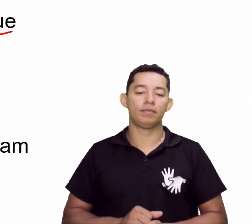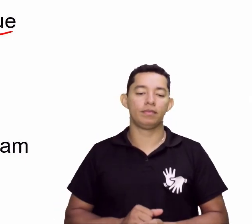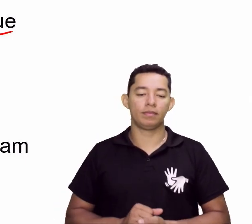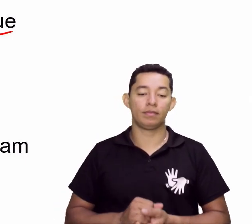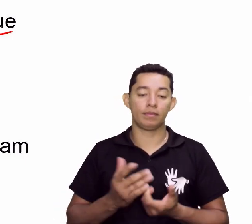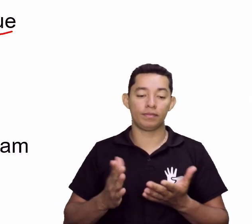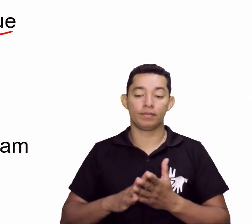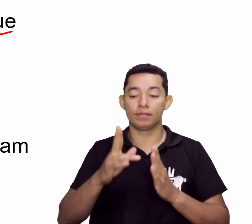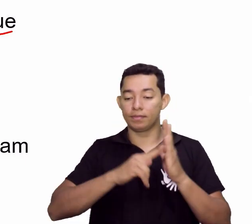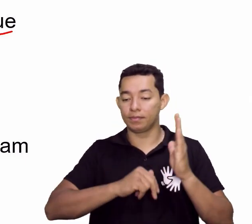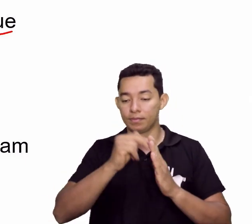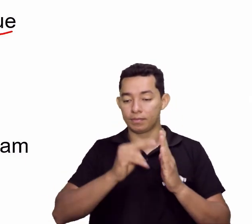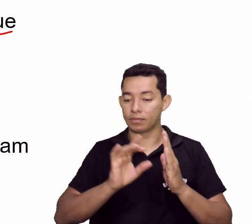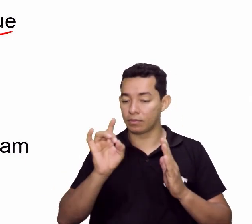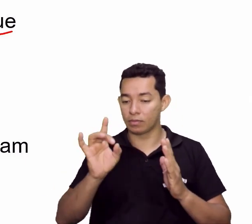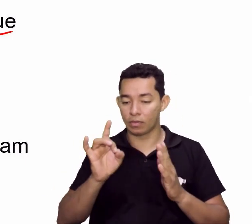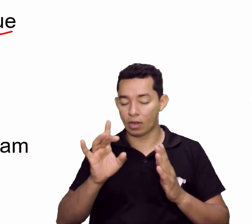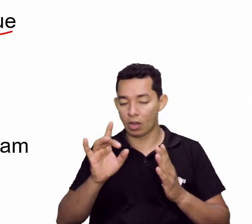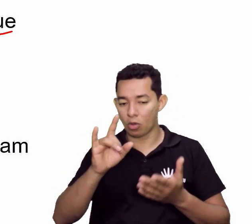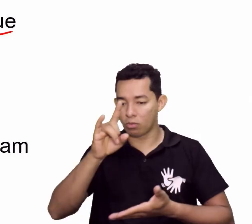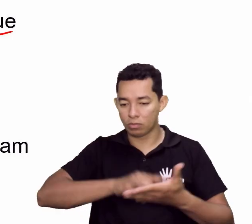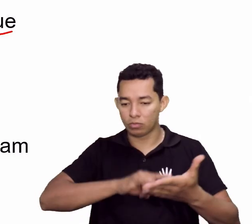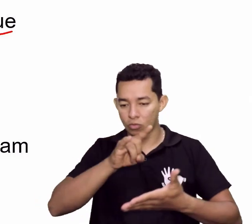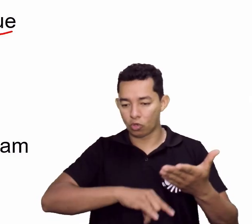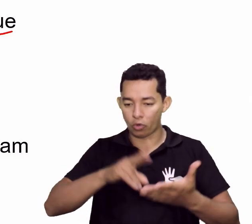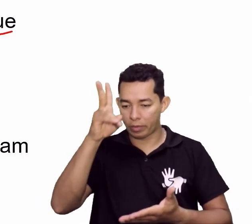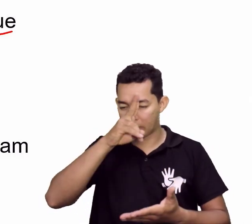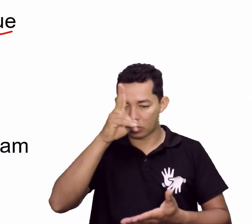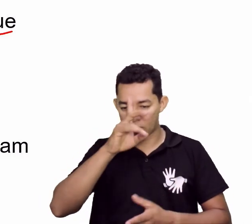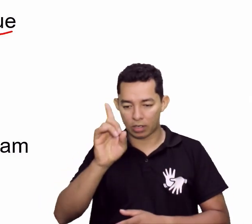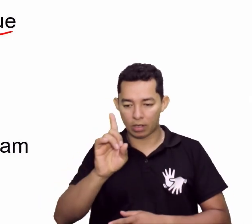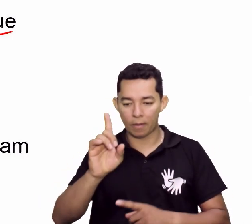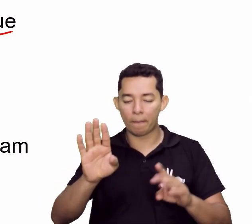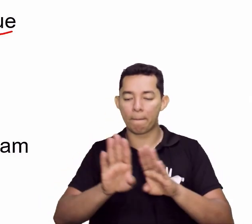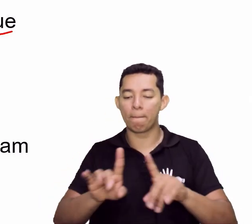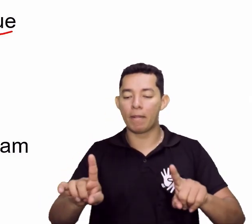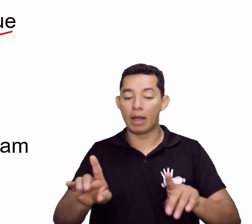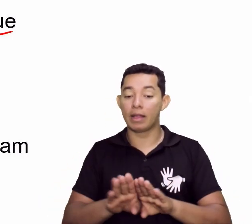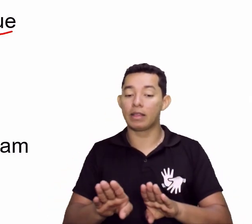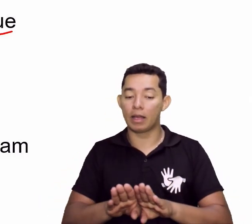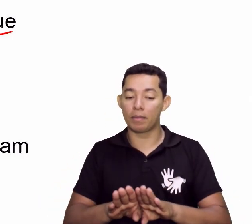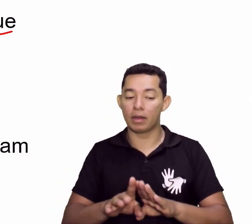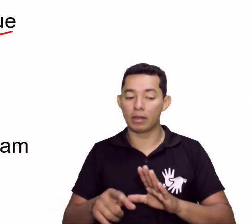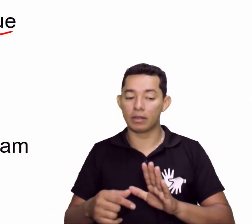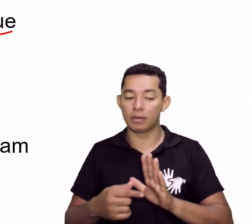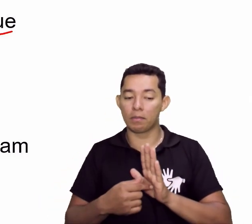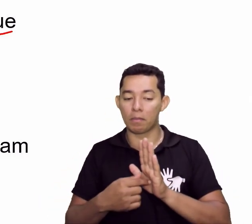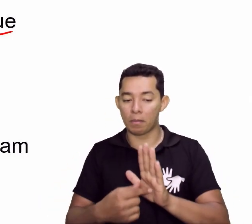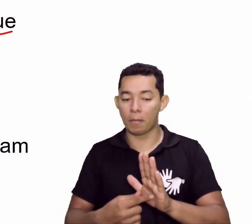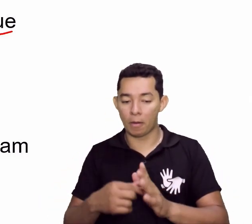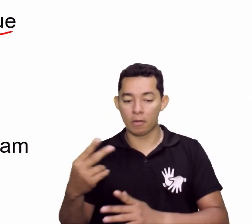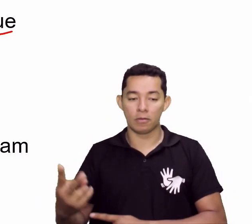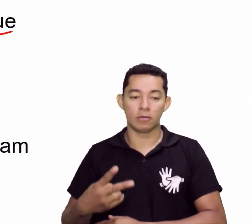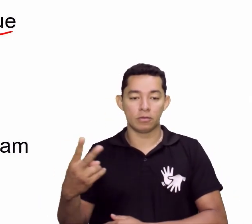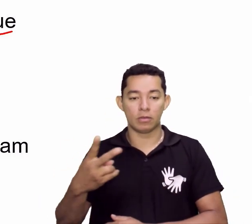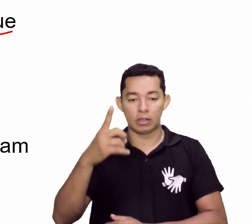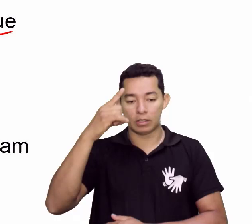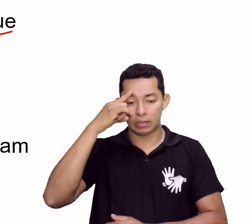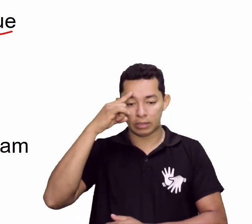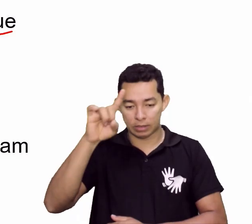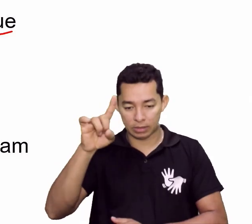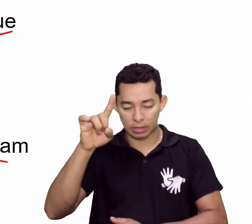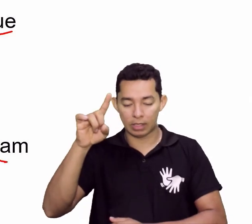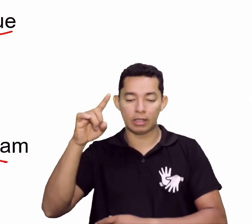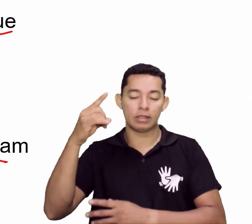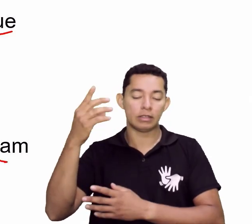essas pinturas não apenas documentam eventos históricos, mas também refletem os valores e ideias da